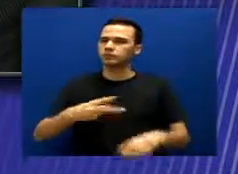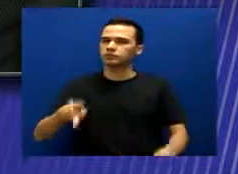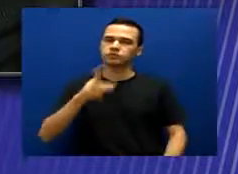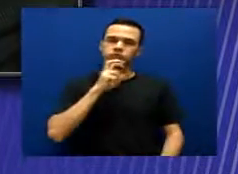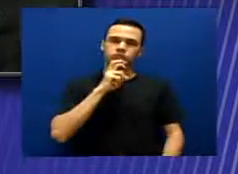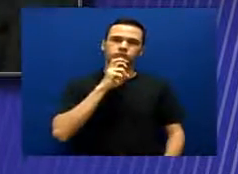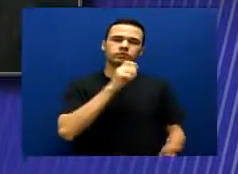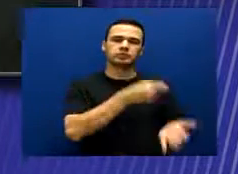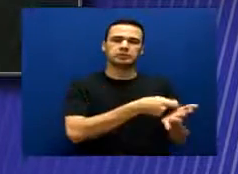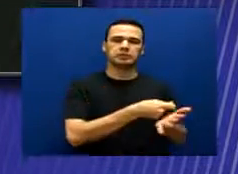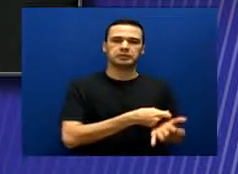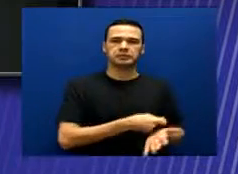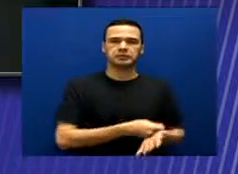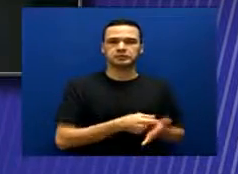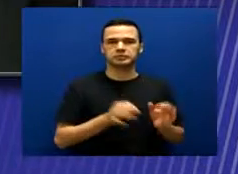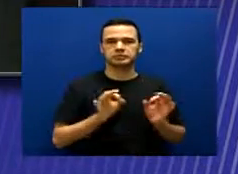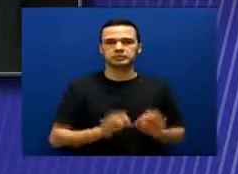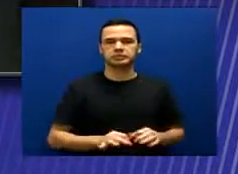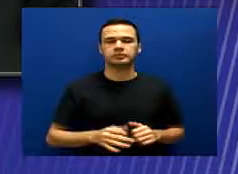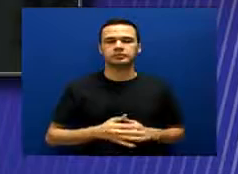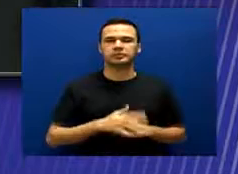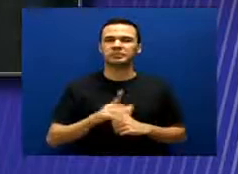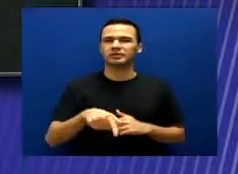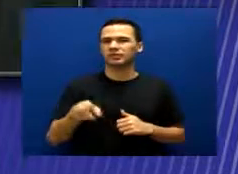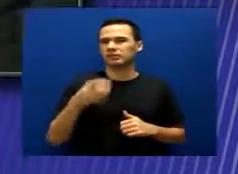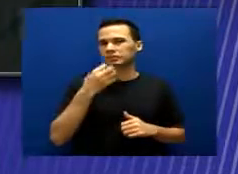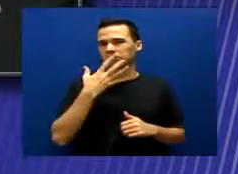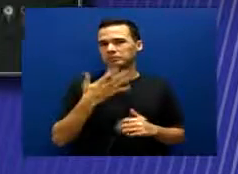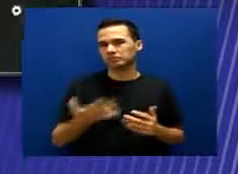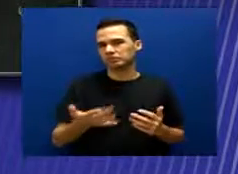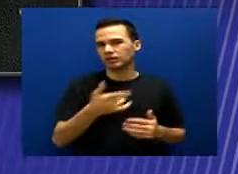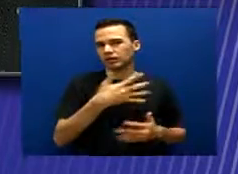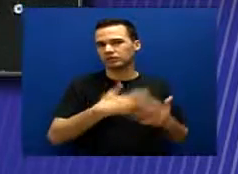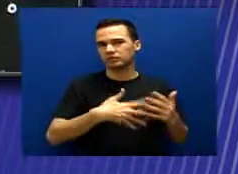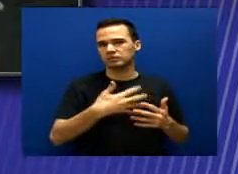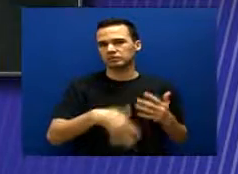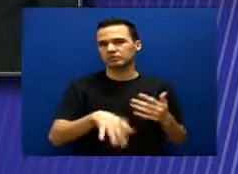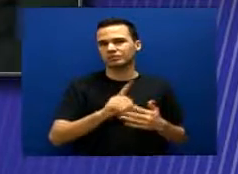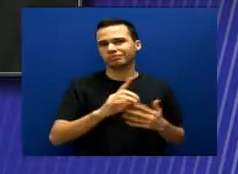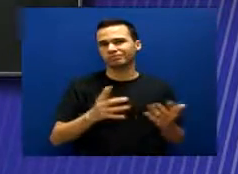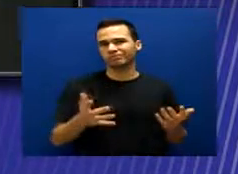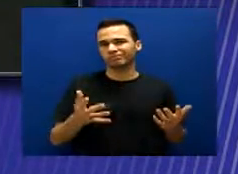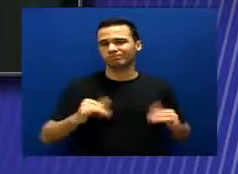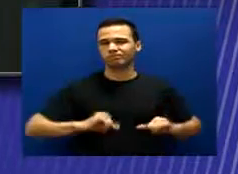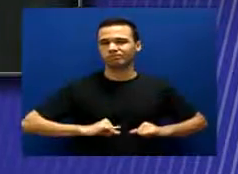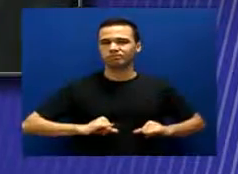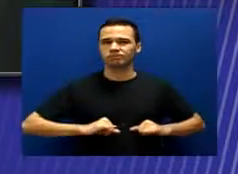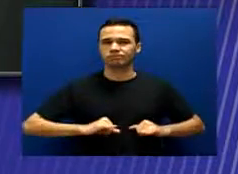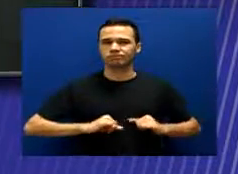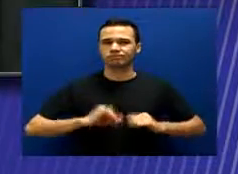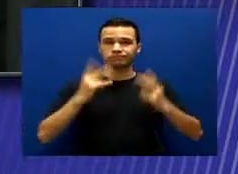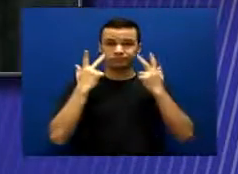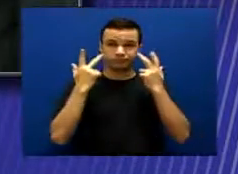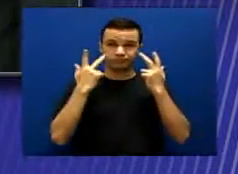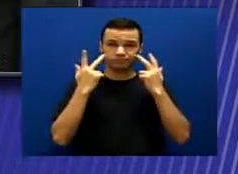imenso, ela, a injeção é doída, mas essa parece que não tem nem algodão. Então vamos tentar ver